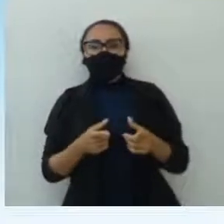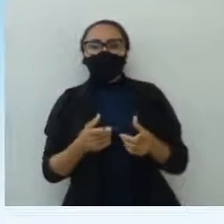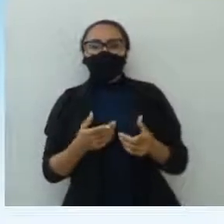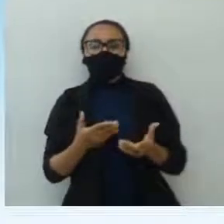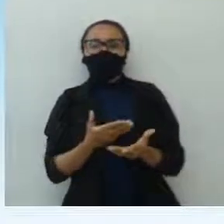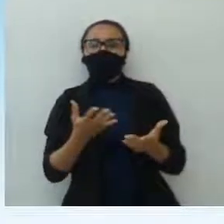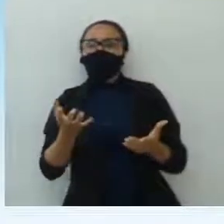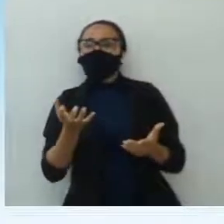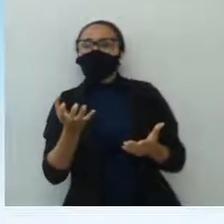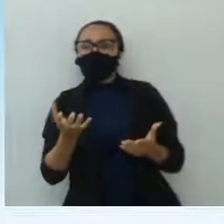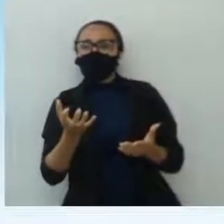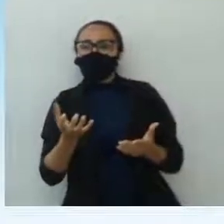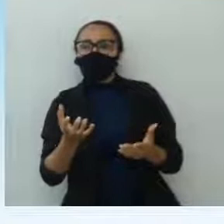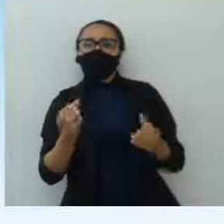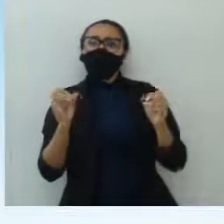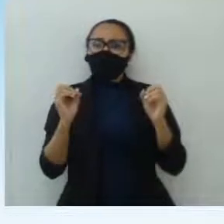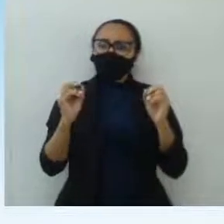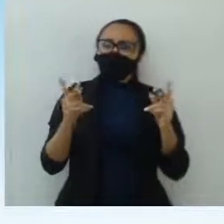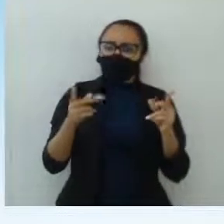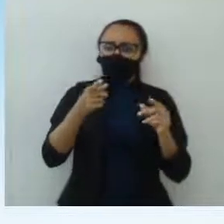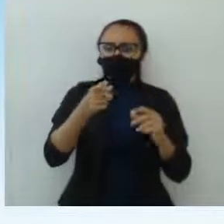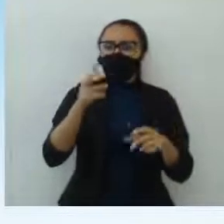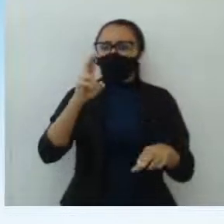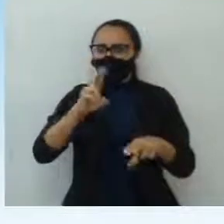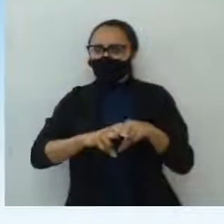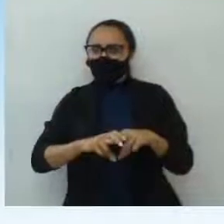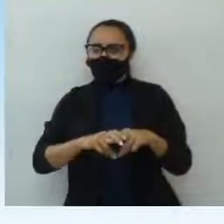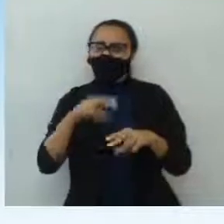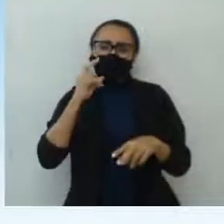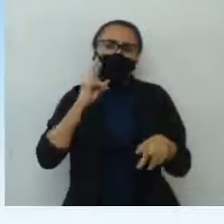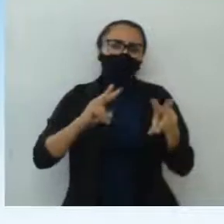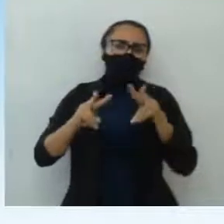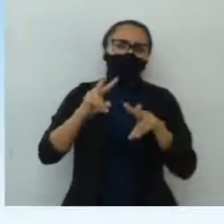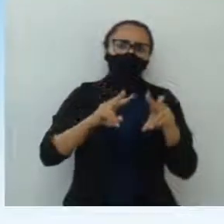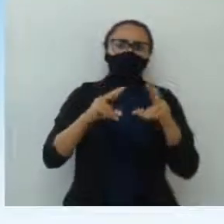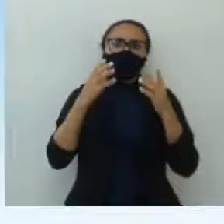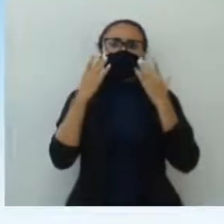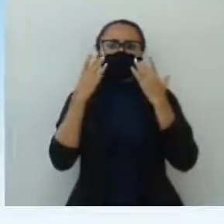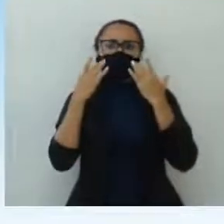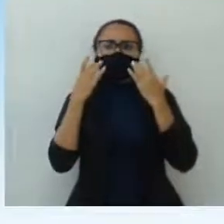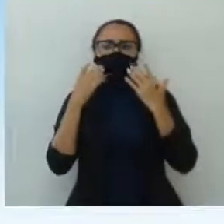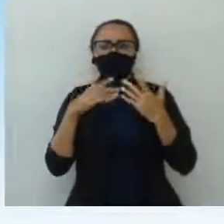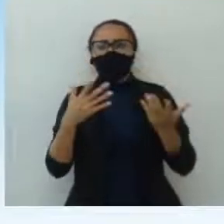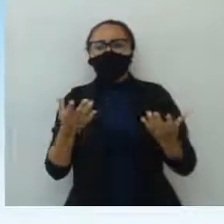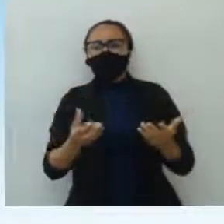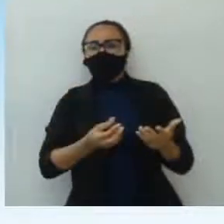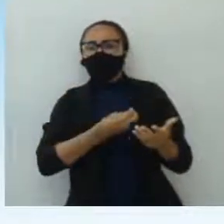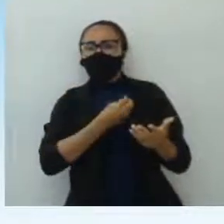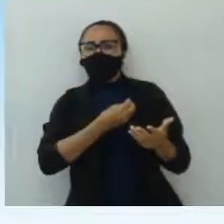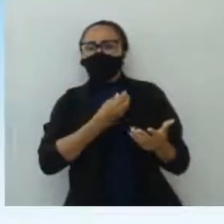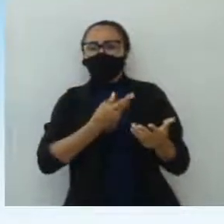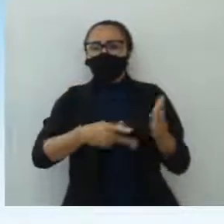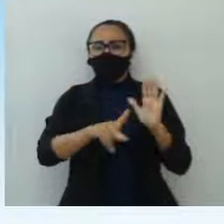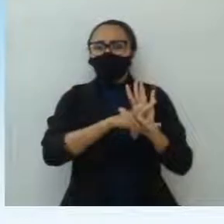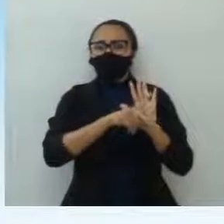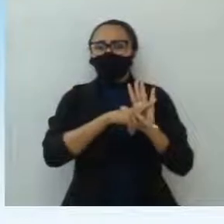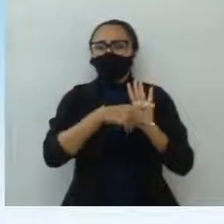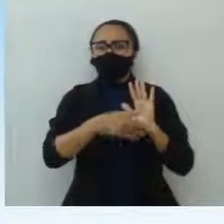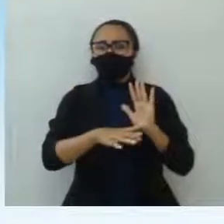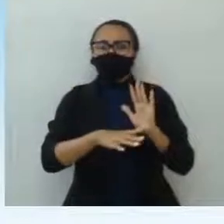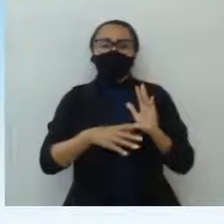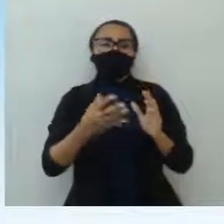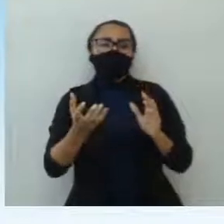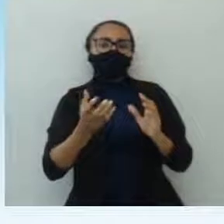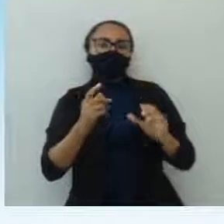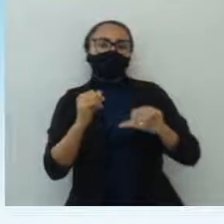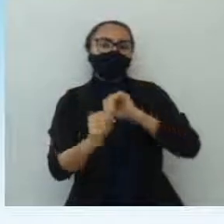Brecht queria dizer que, ok, você está sentado numa cadeira, você está vendo o teatro é lá, sua vida é cá. Então ele quer a mudança da